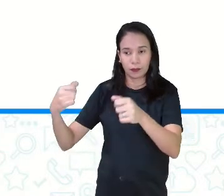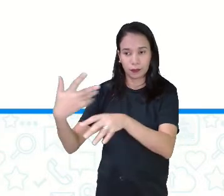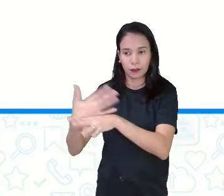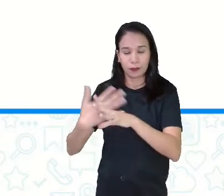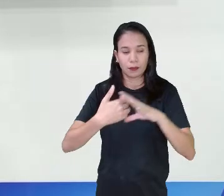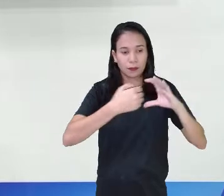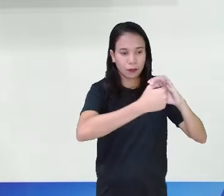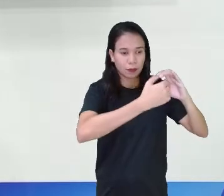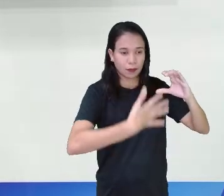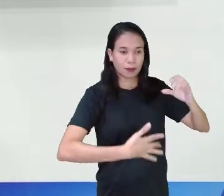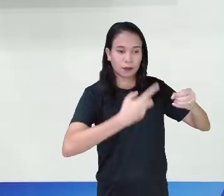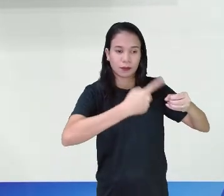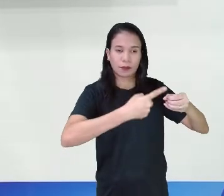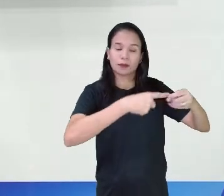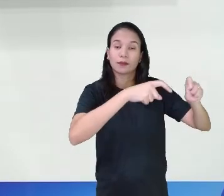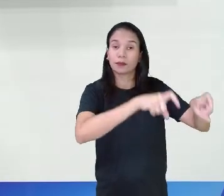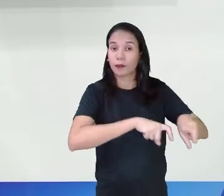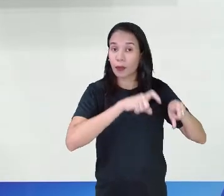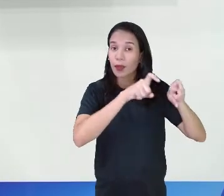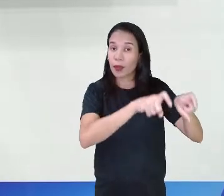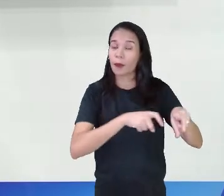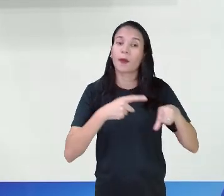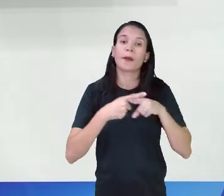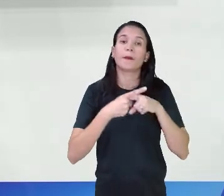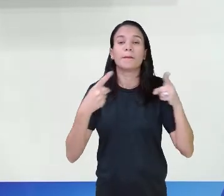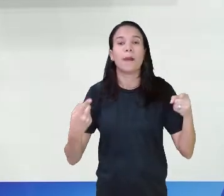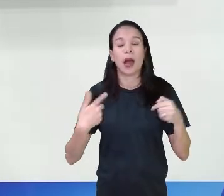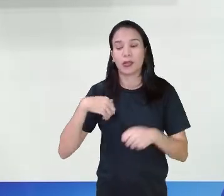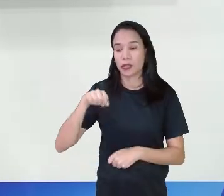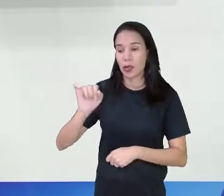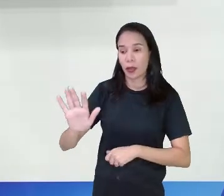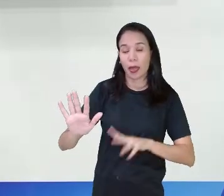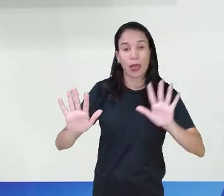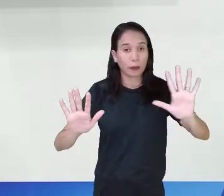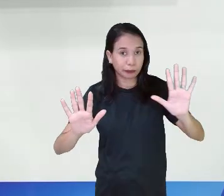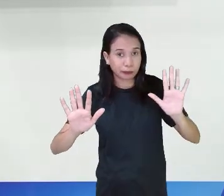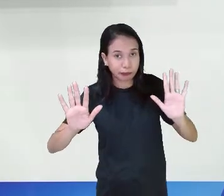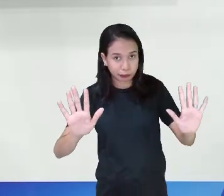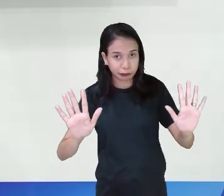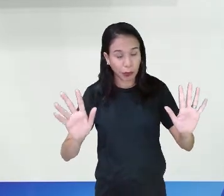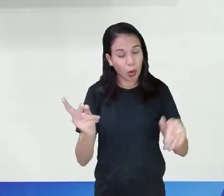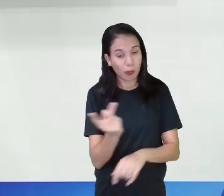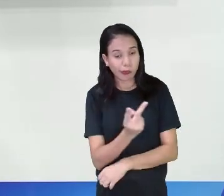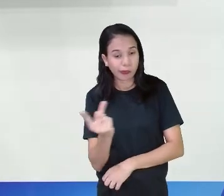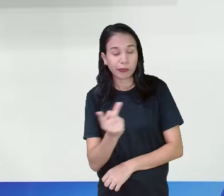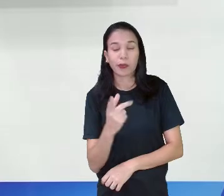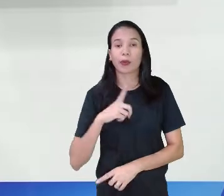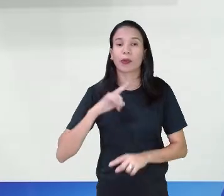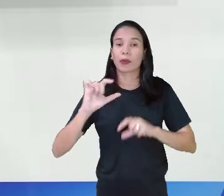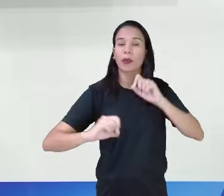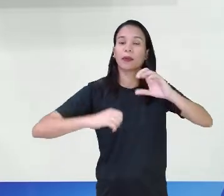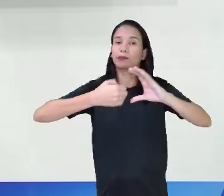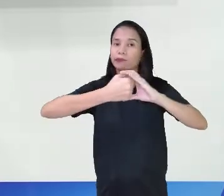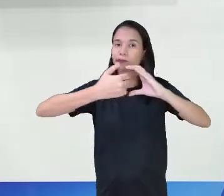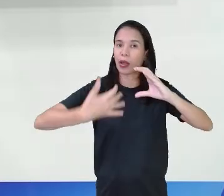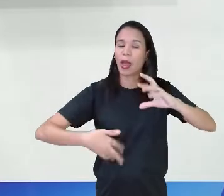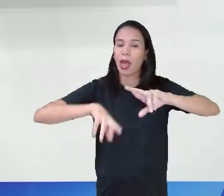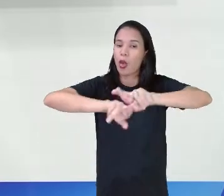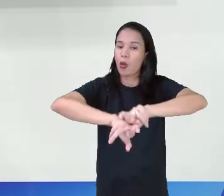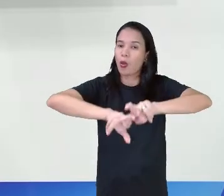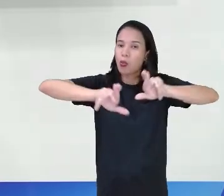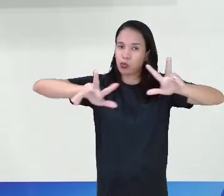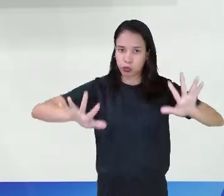como cidade. No entanto, tanto o campo quanto a cidade apresentam características